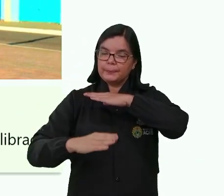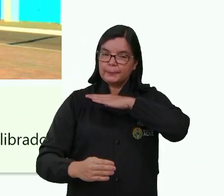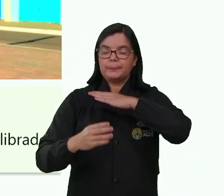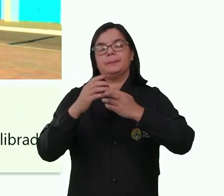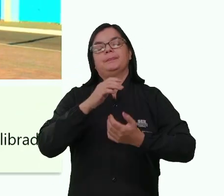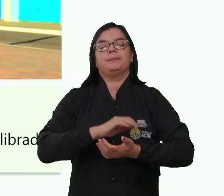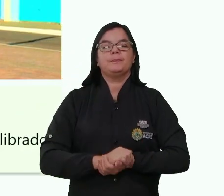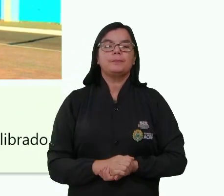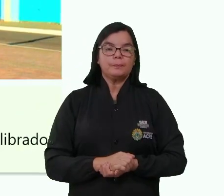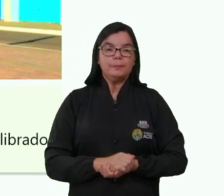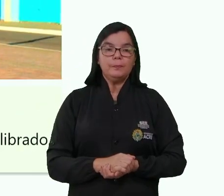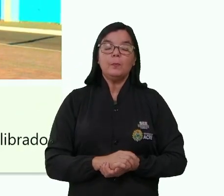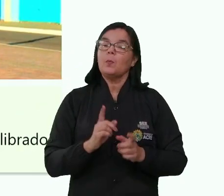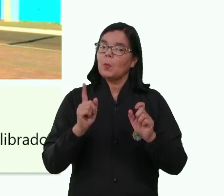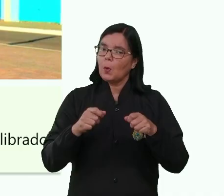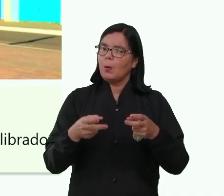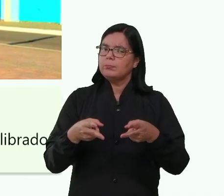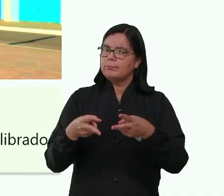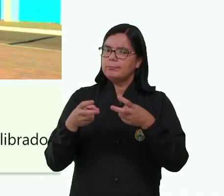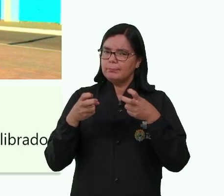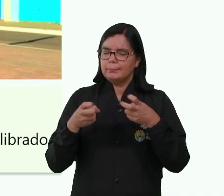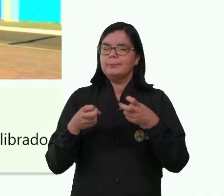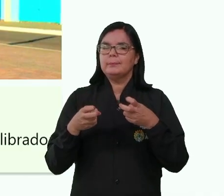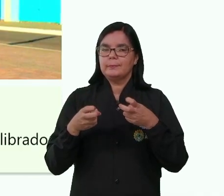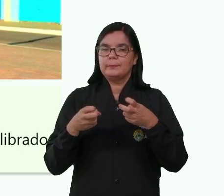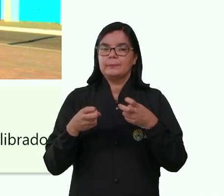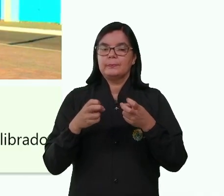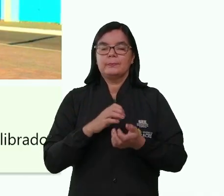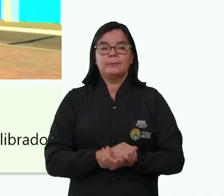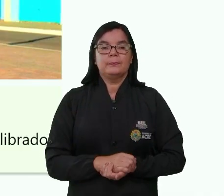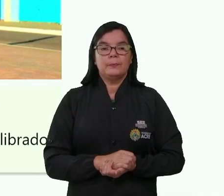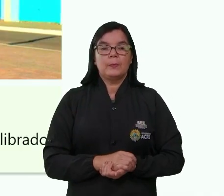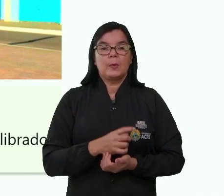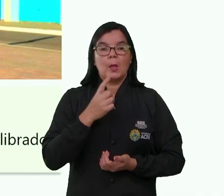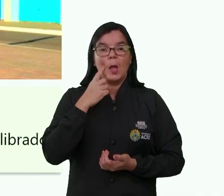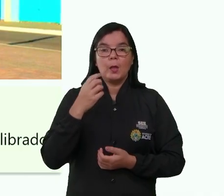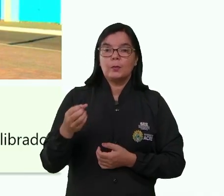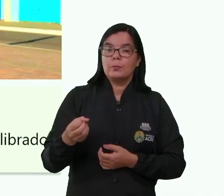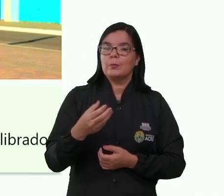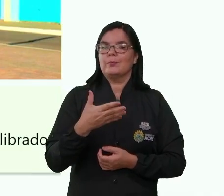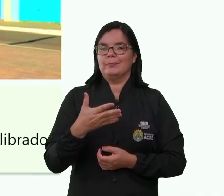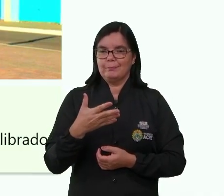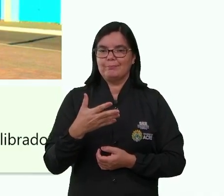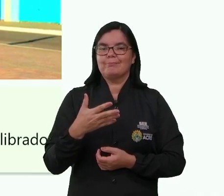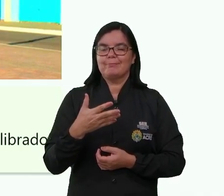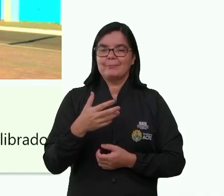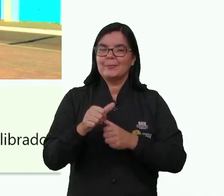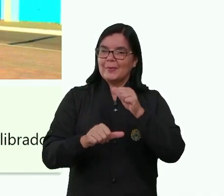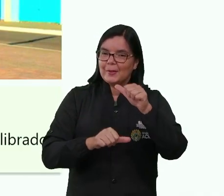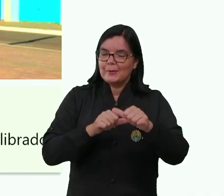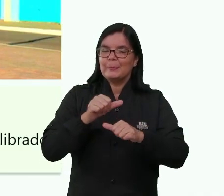da gameleira. Podemos perceber, digamos assim, a modernização, a